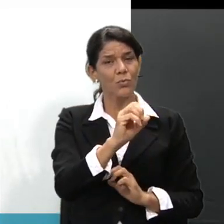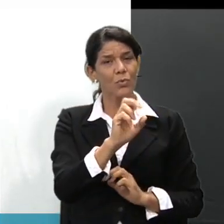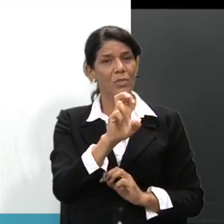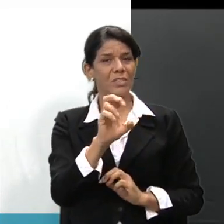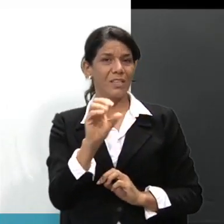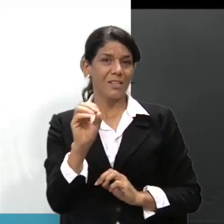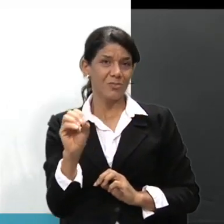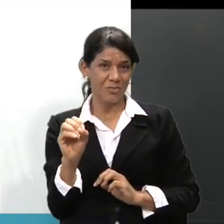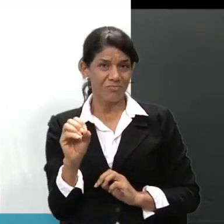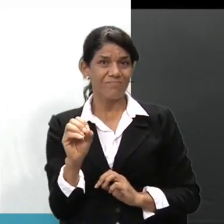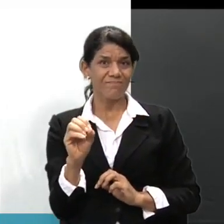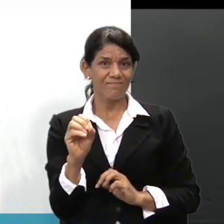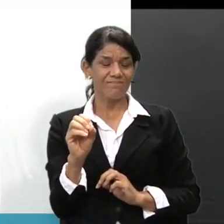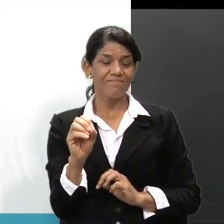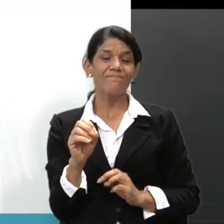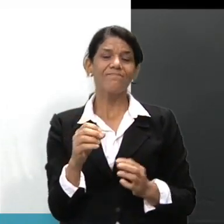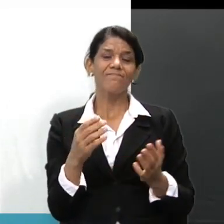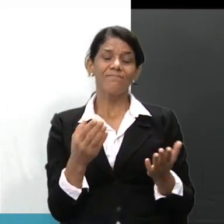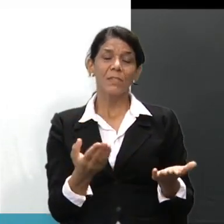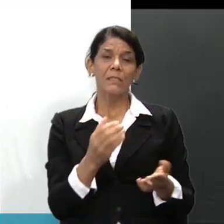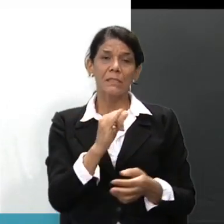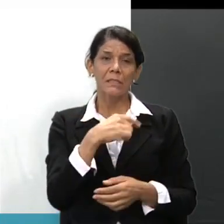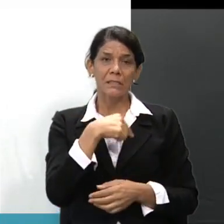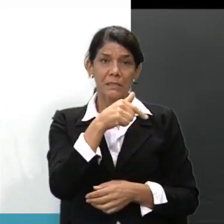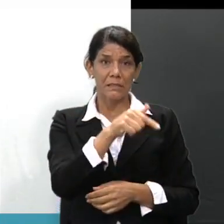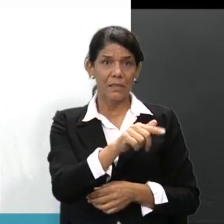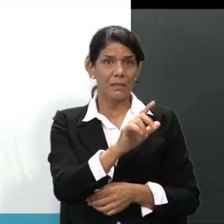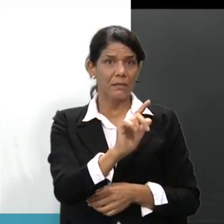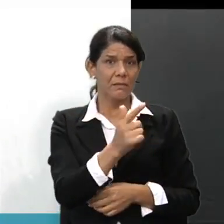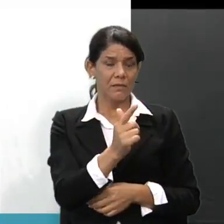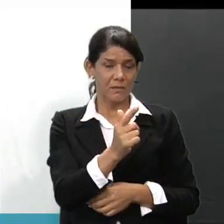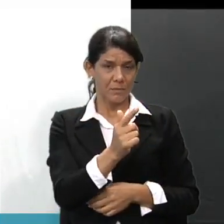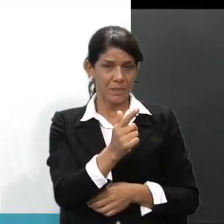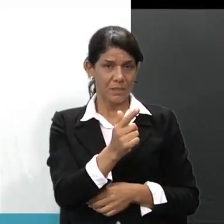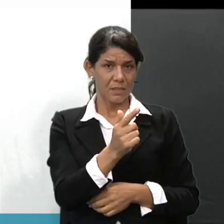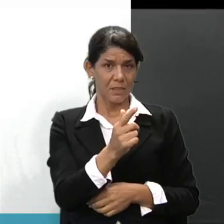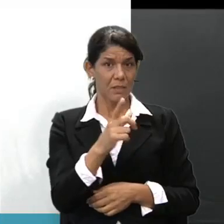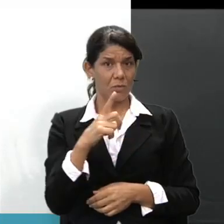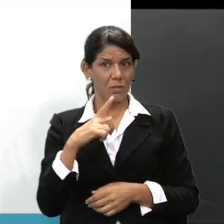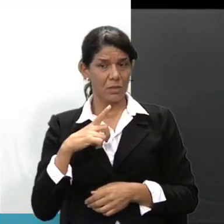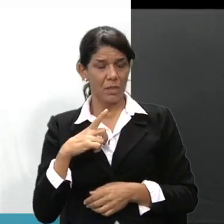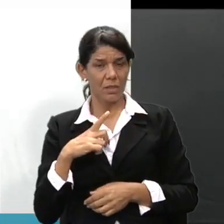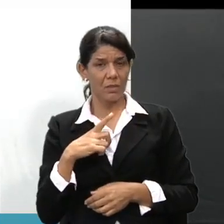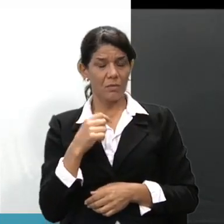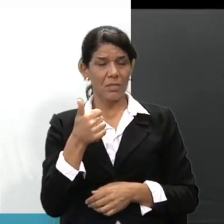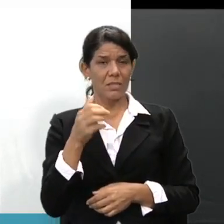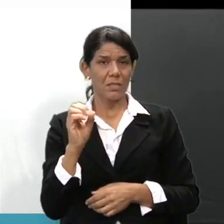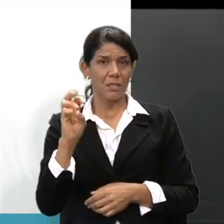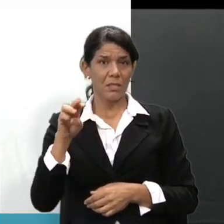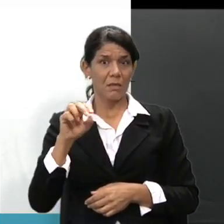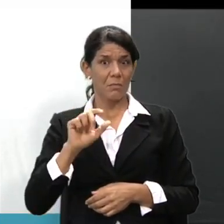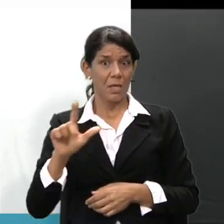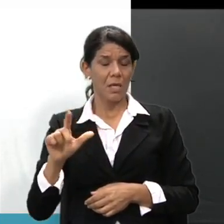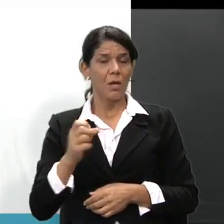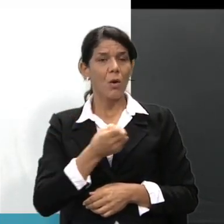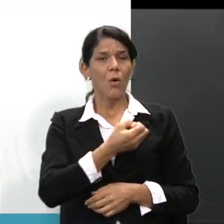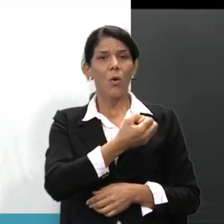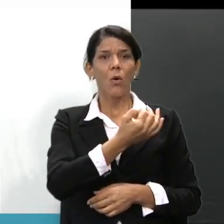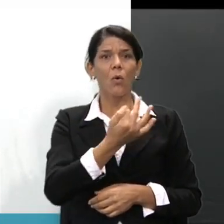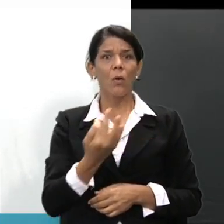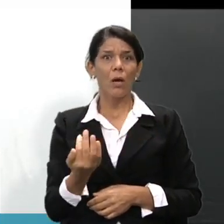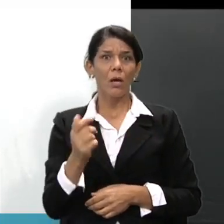500 ml. Então, se 7 gramas eu tenho em 100 ml,